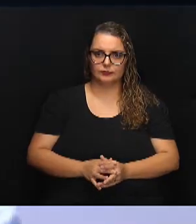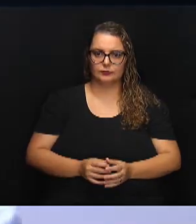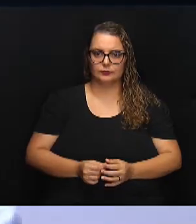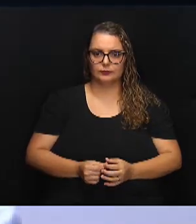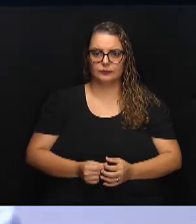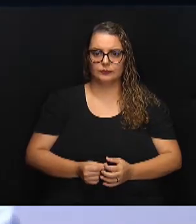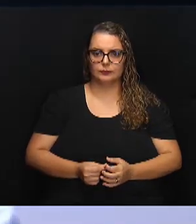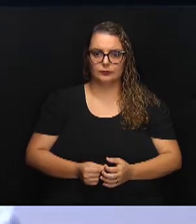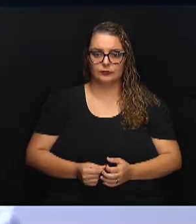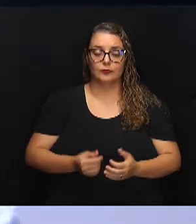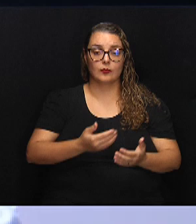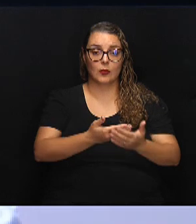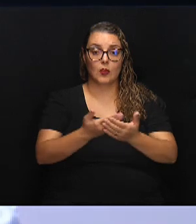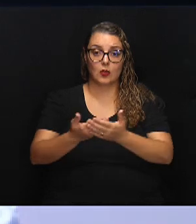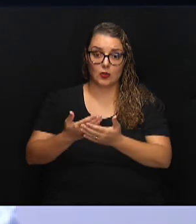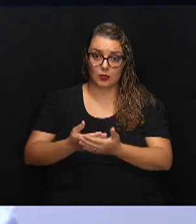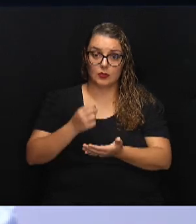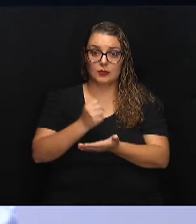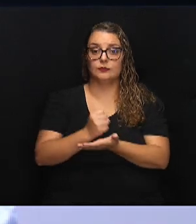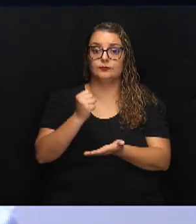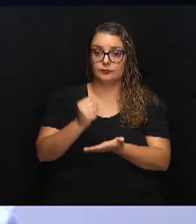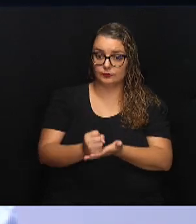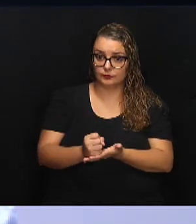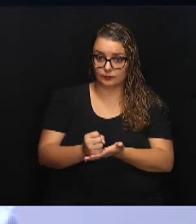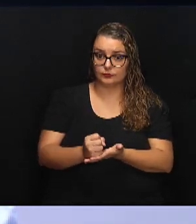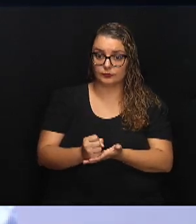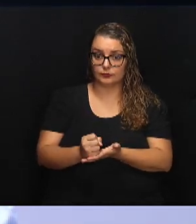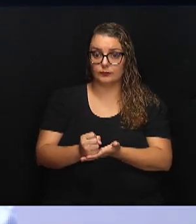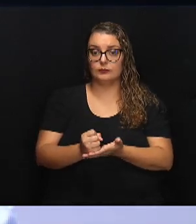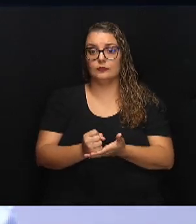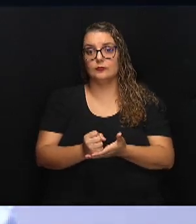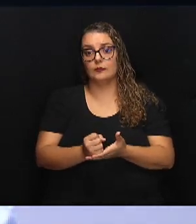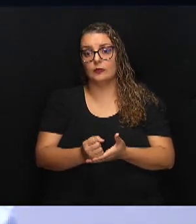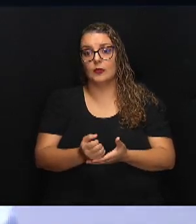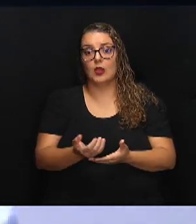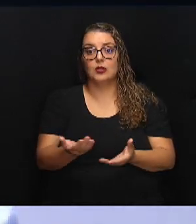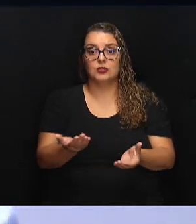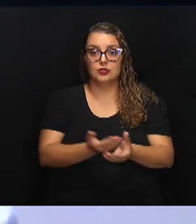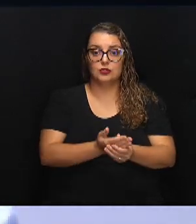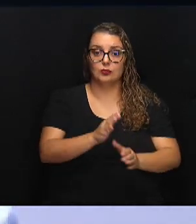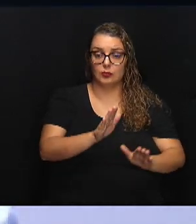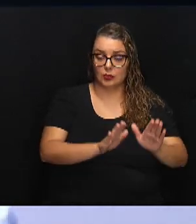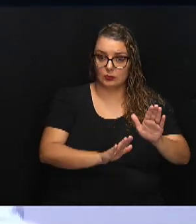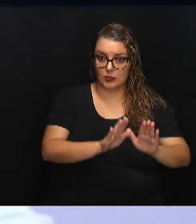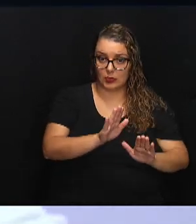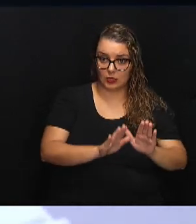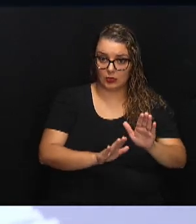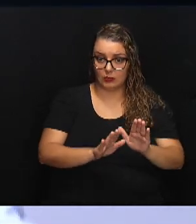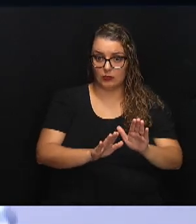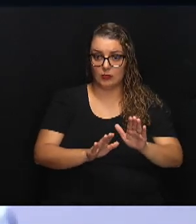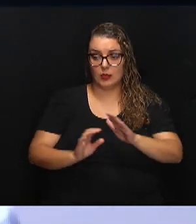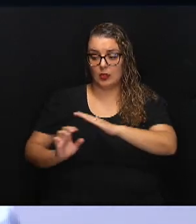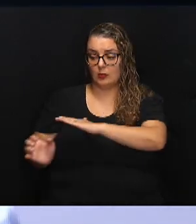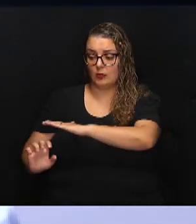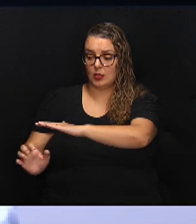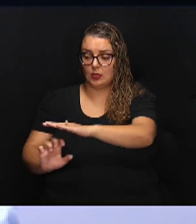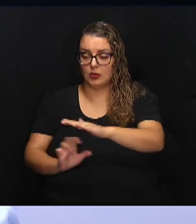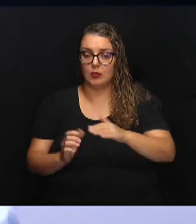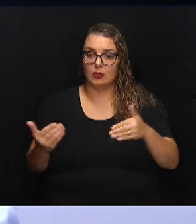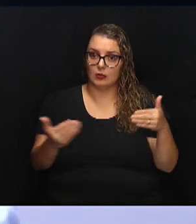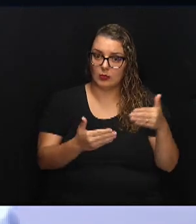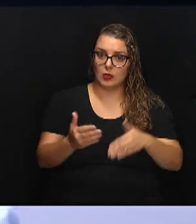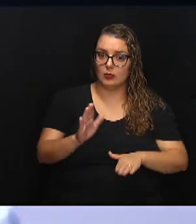O estudo ele foi contratado por meio de um processo licitatório, onde empresas